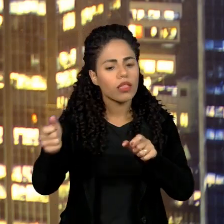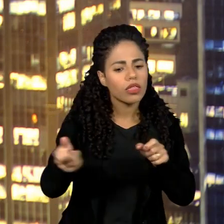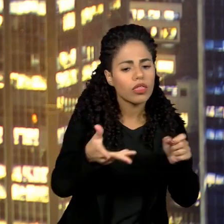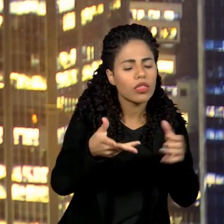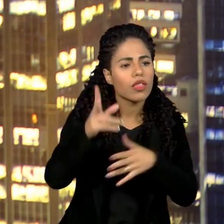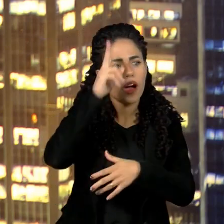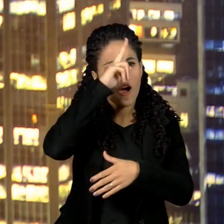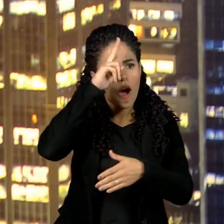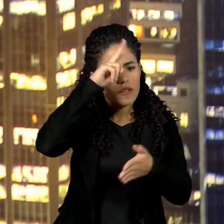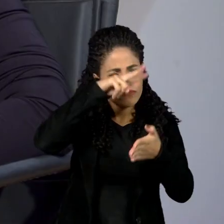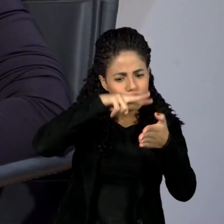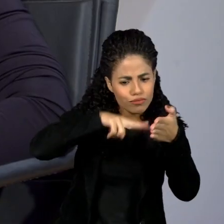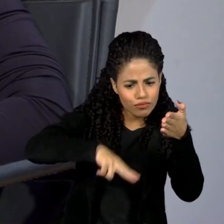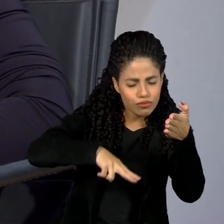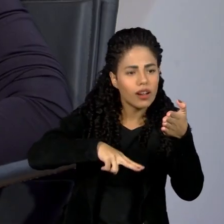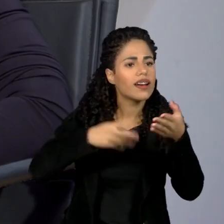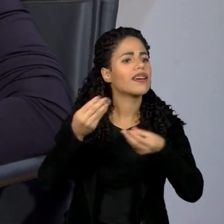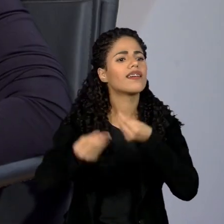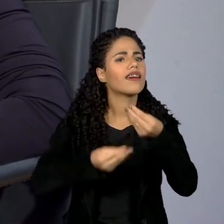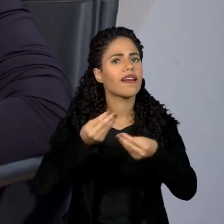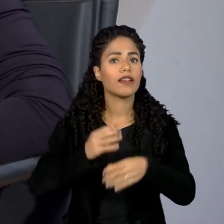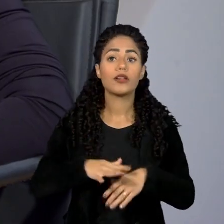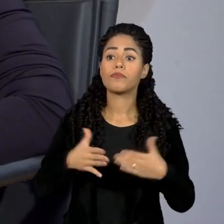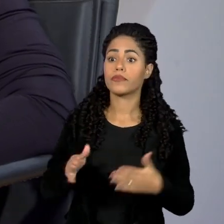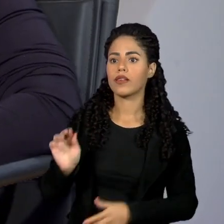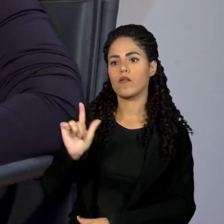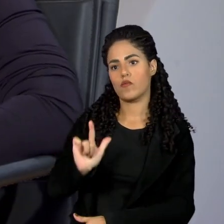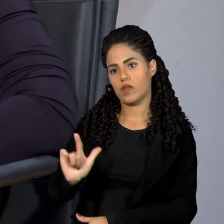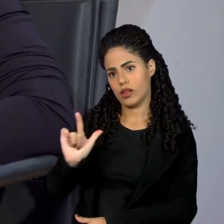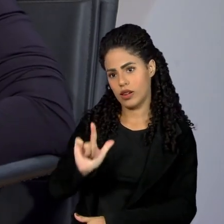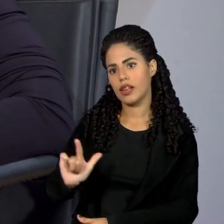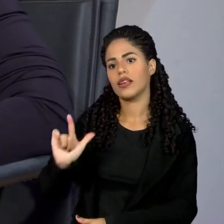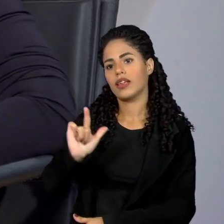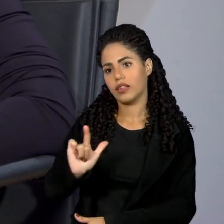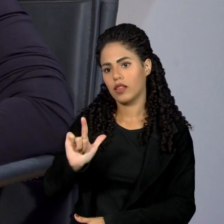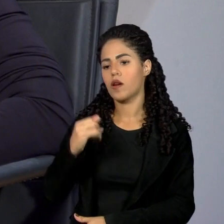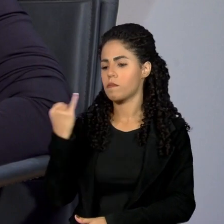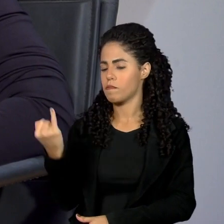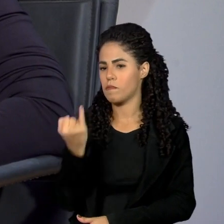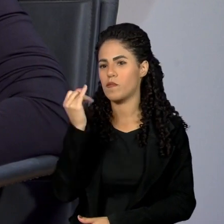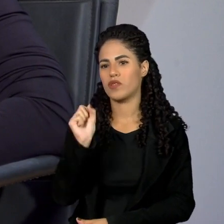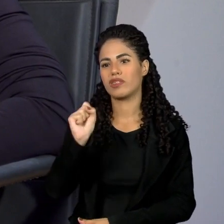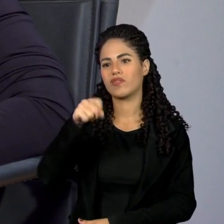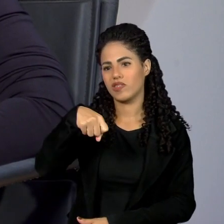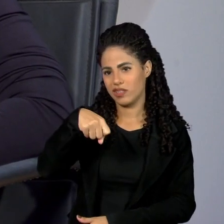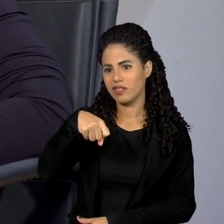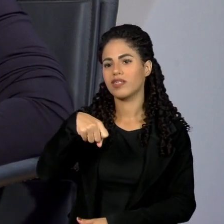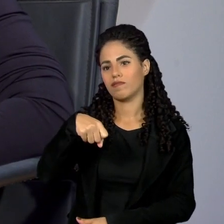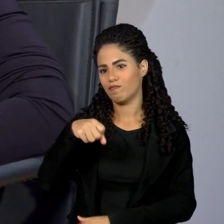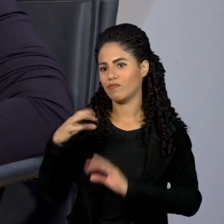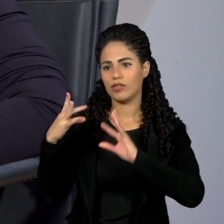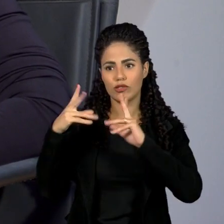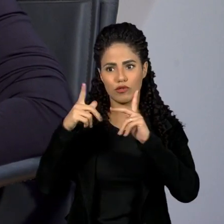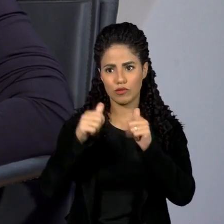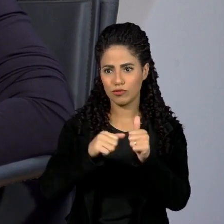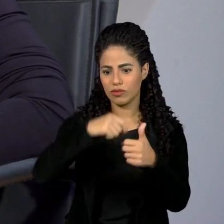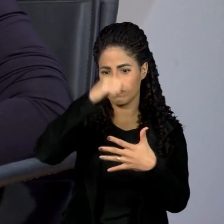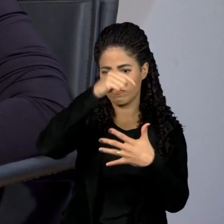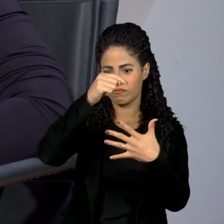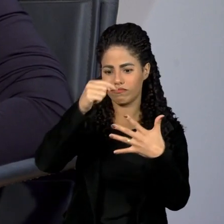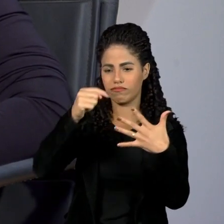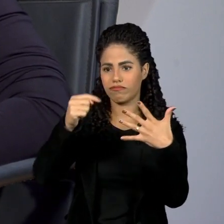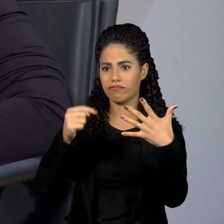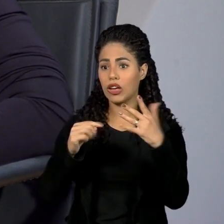histórias, novas tradições. Eu acho que a literatura tem sua importância em inúmeros